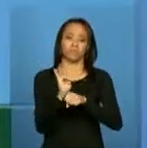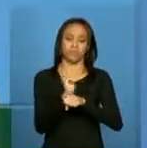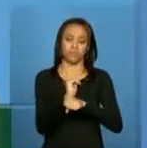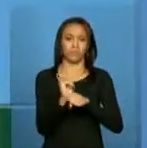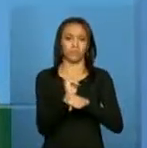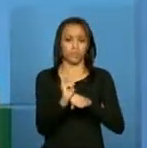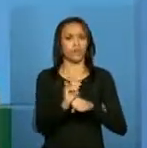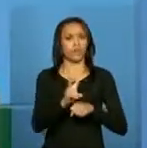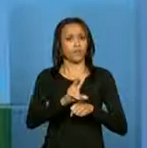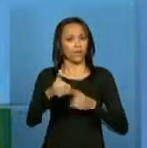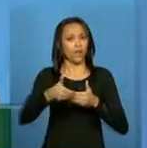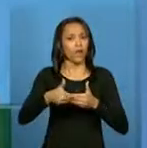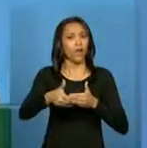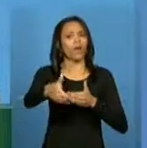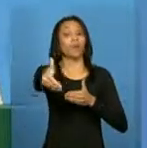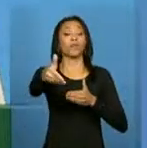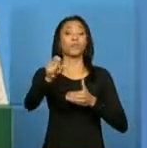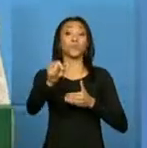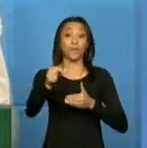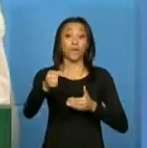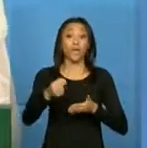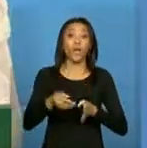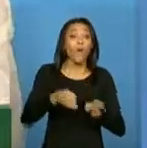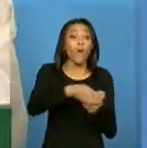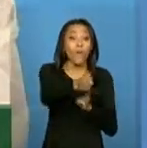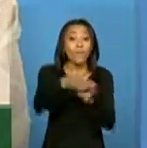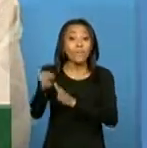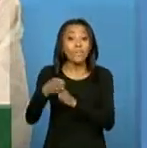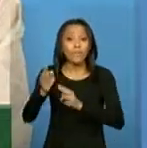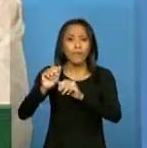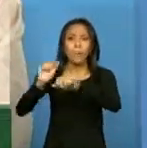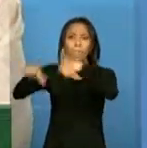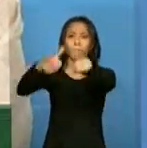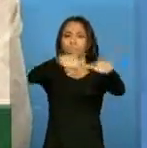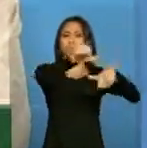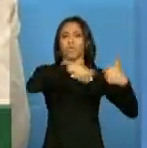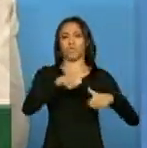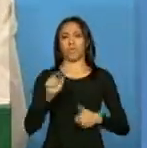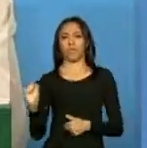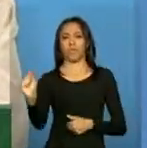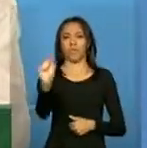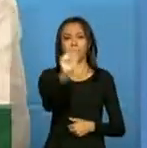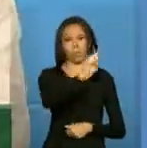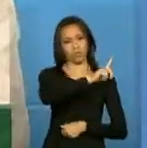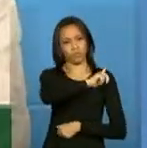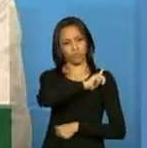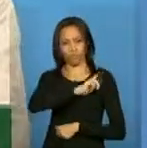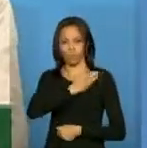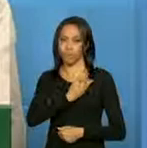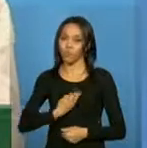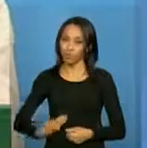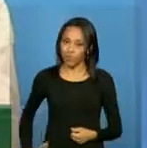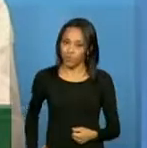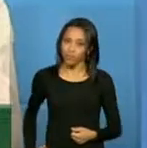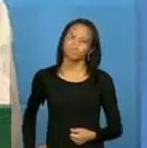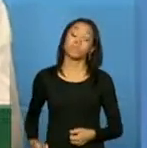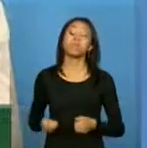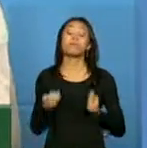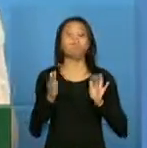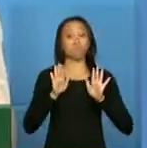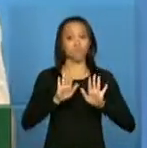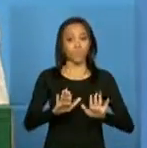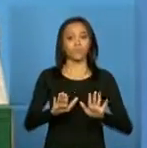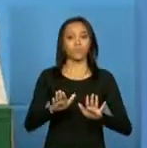que vai auxiliar a trazer a mudança aos sistemas e aos governos. Mas o que quer